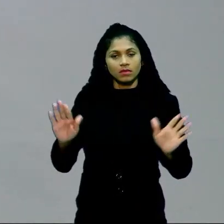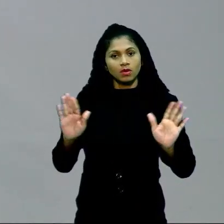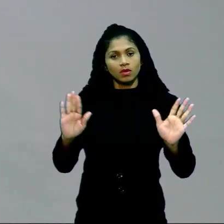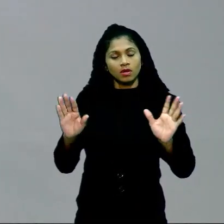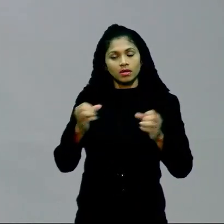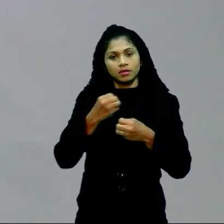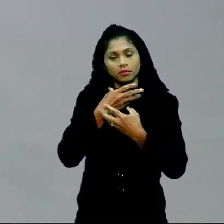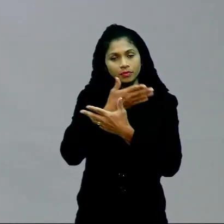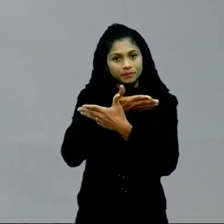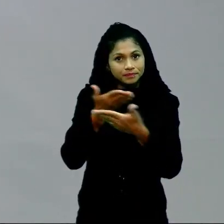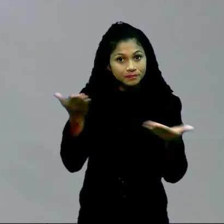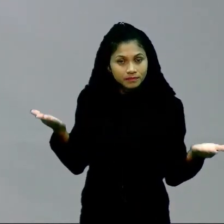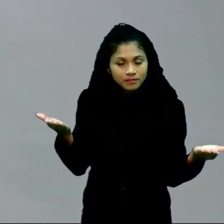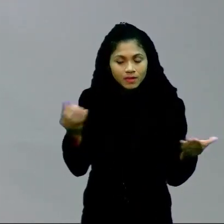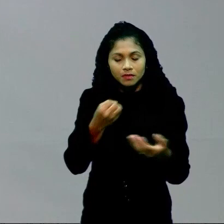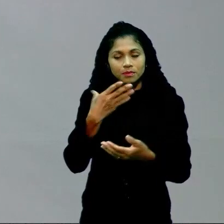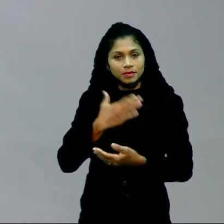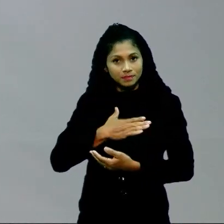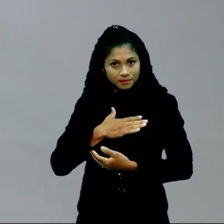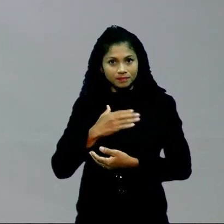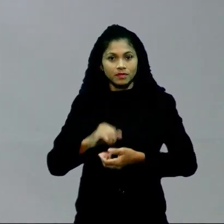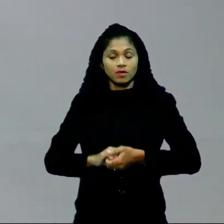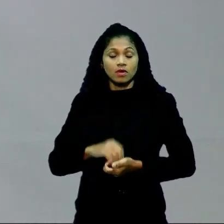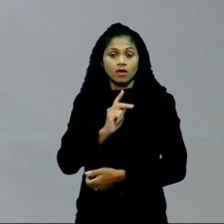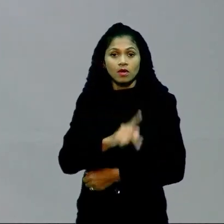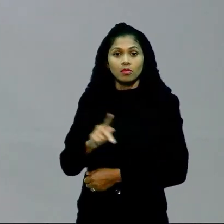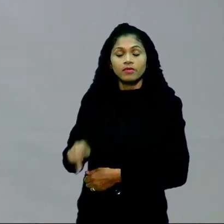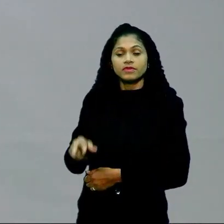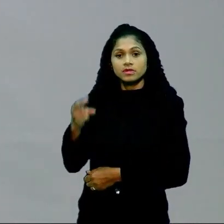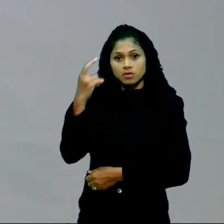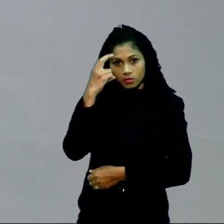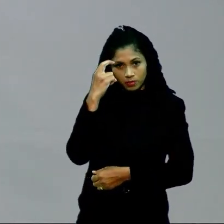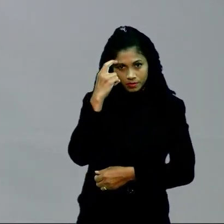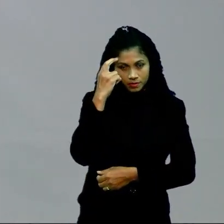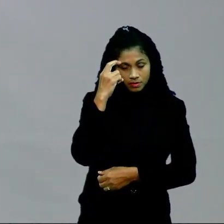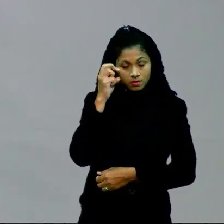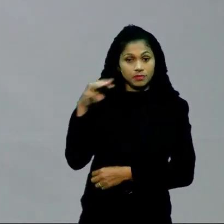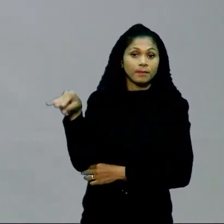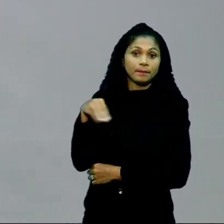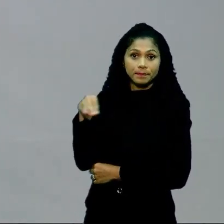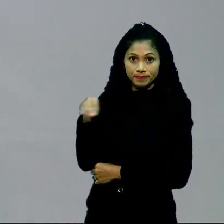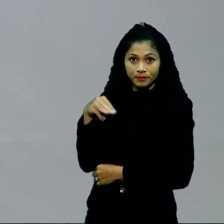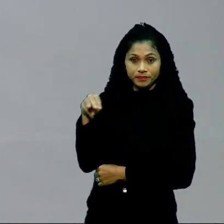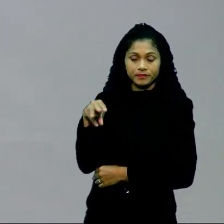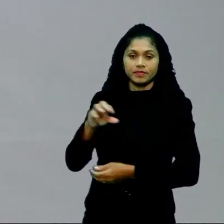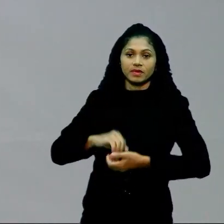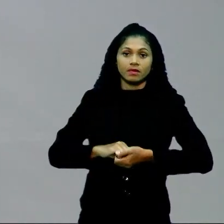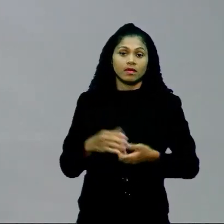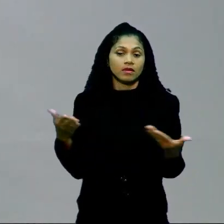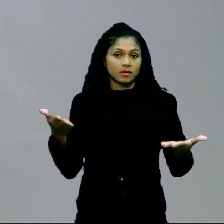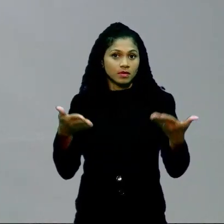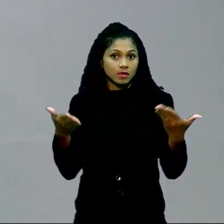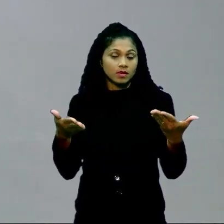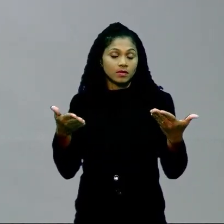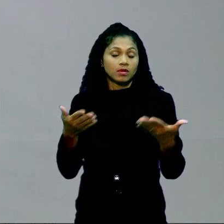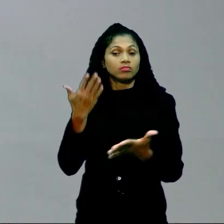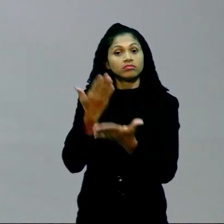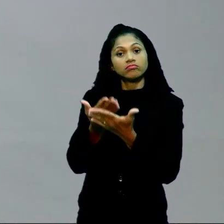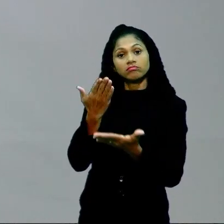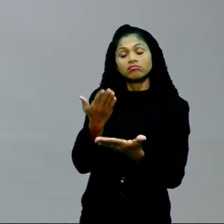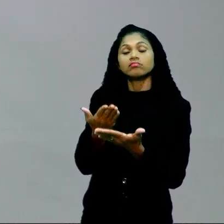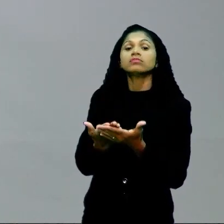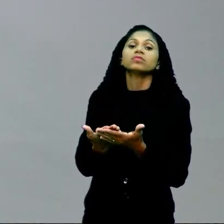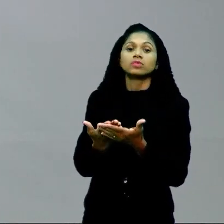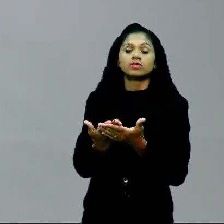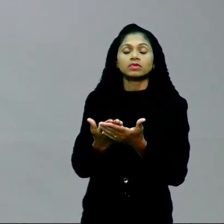Olá, tudo bem com vocês? Tudo bem comigo? Eu sou o professor Carlos, professor de matemática, e hoje nós vamos falar de